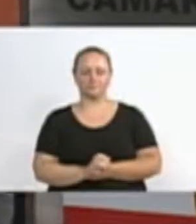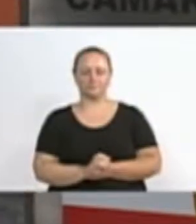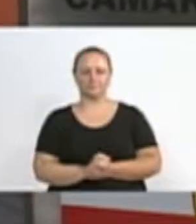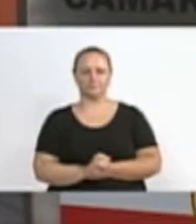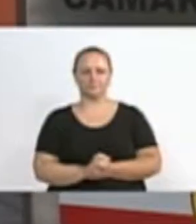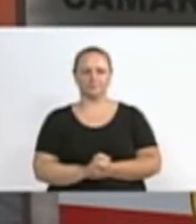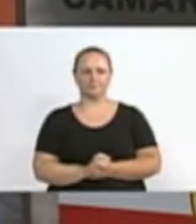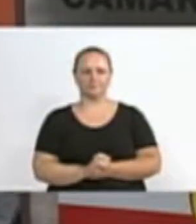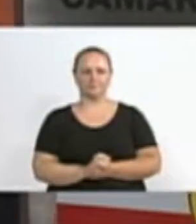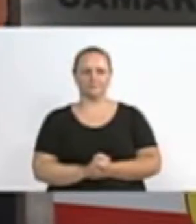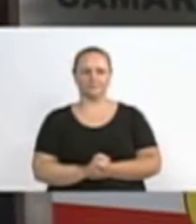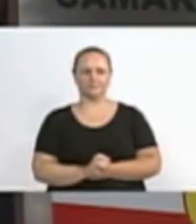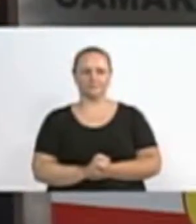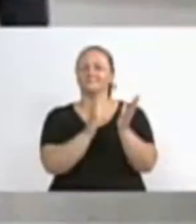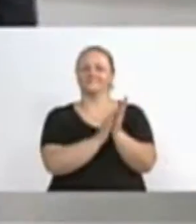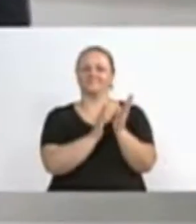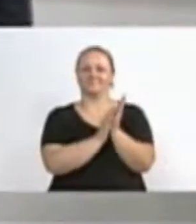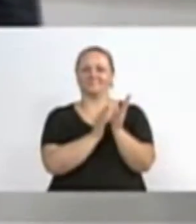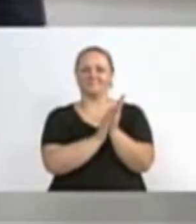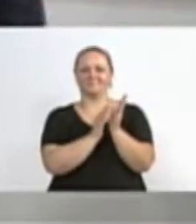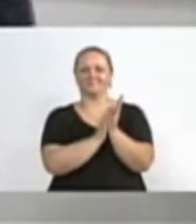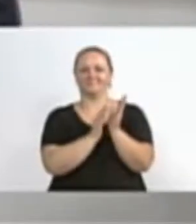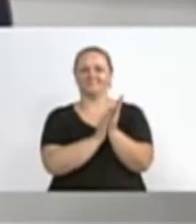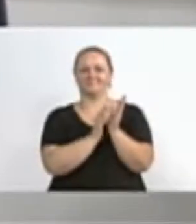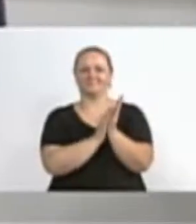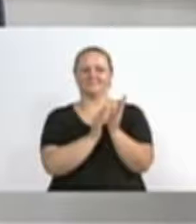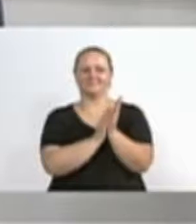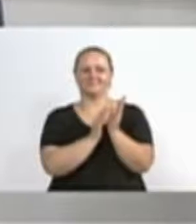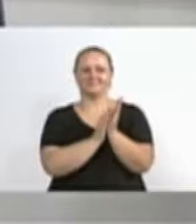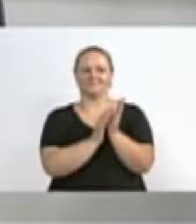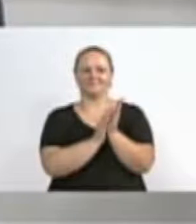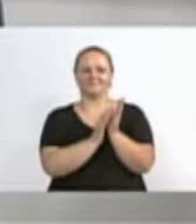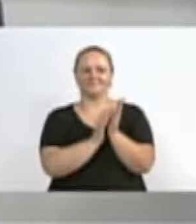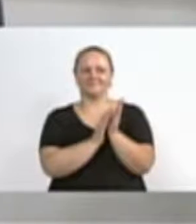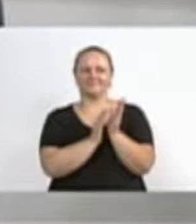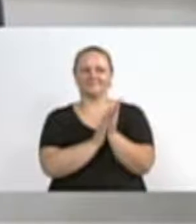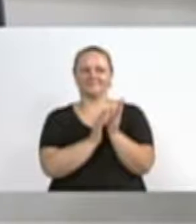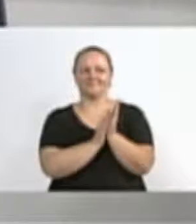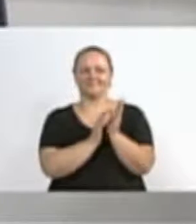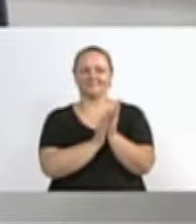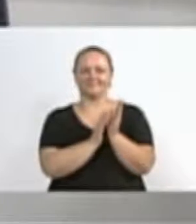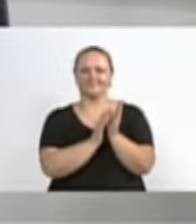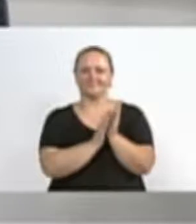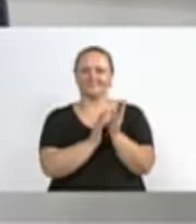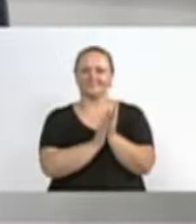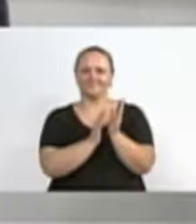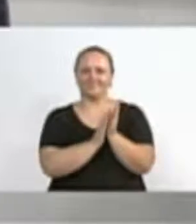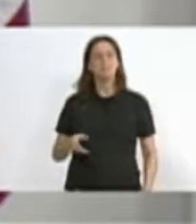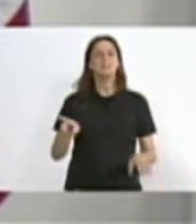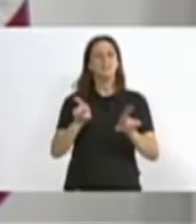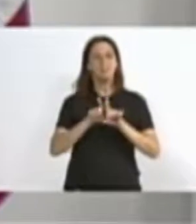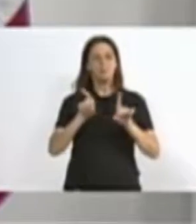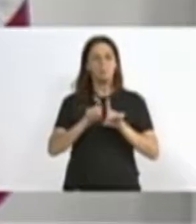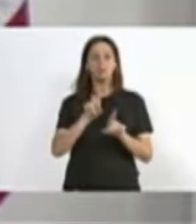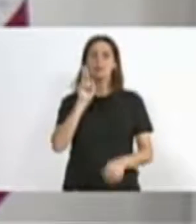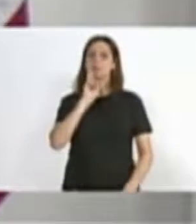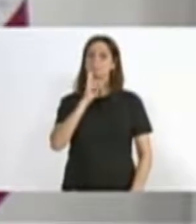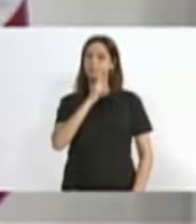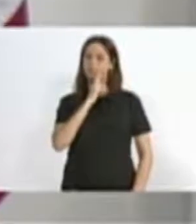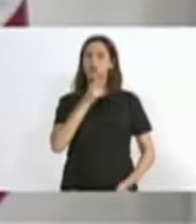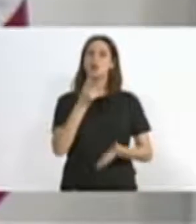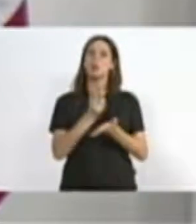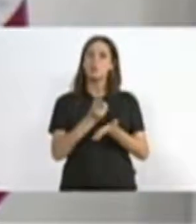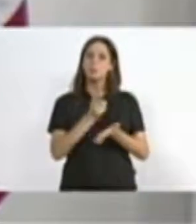de fundação. Quem estava representando o estabelecimento era o senhor Antônio Sérgio de Moura. E o